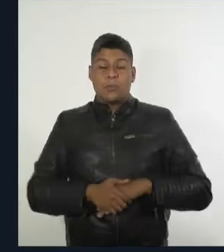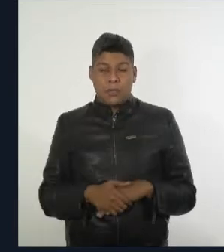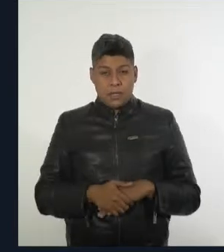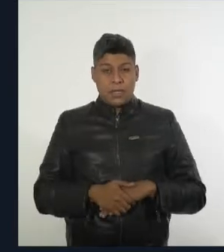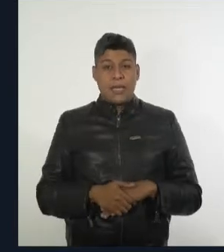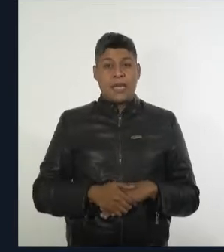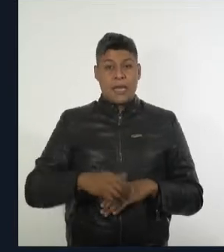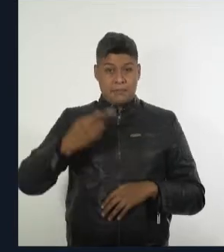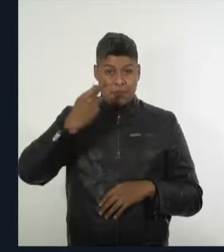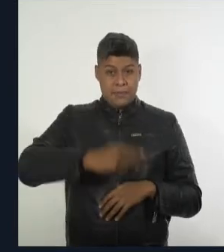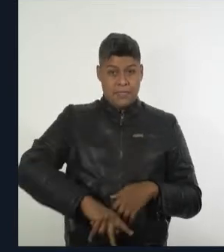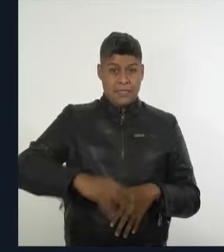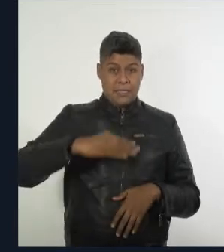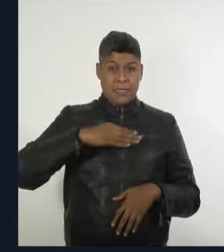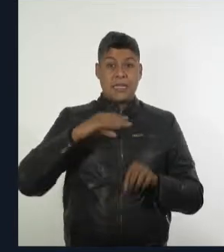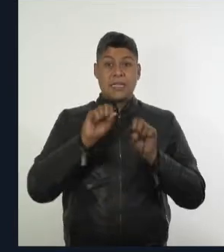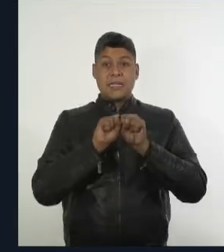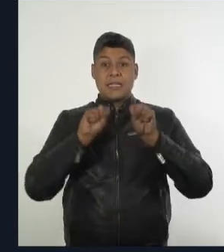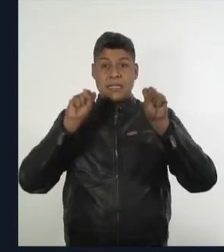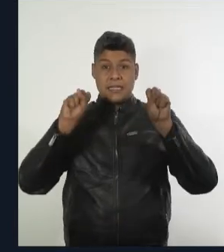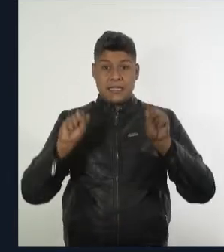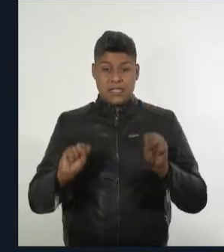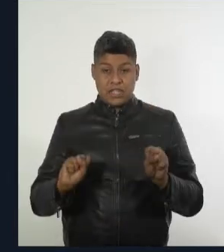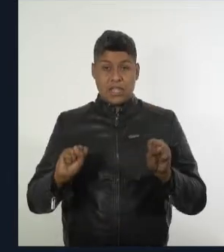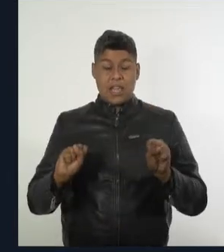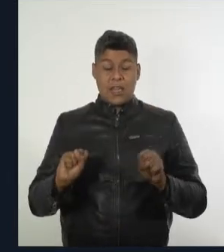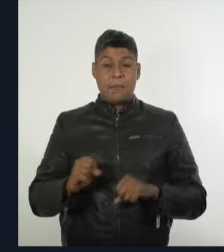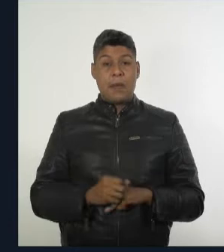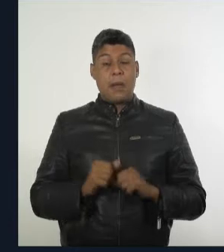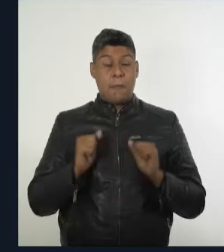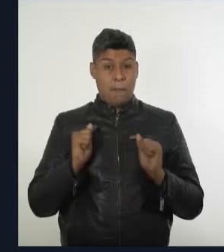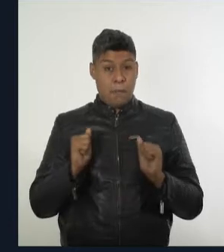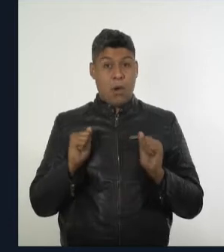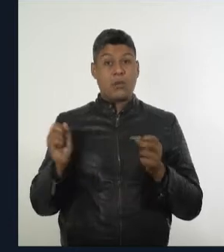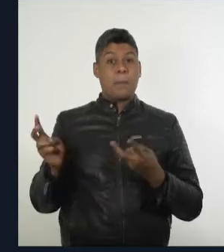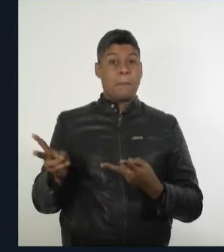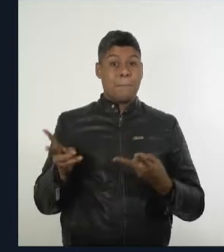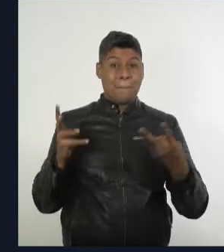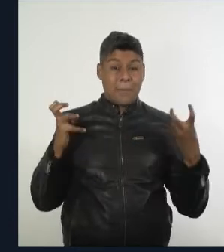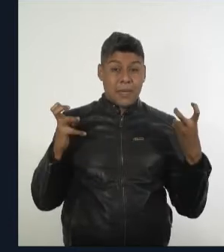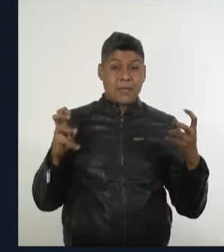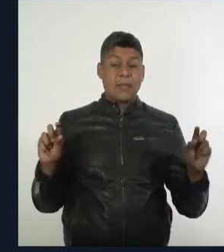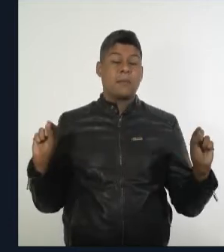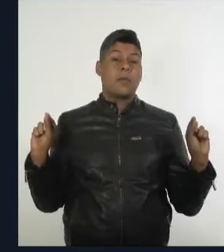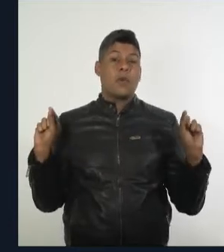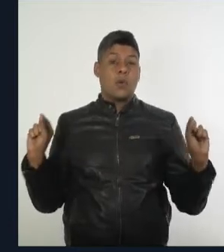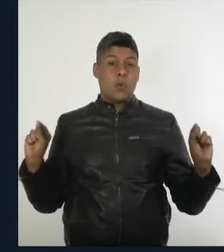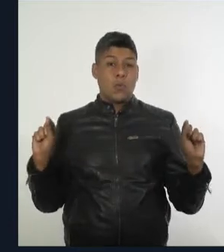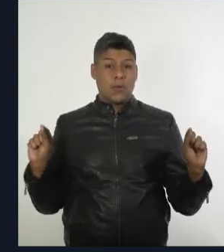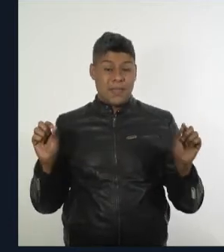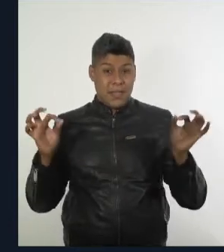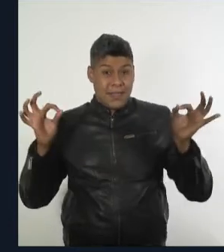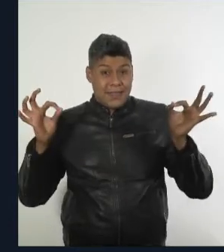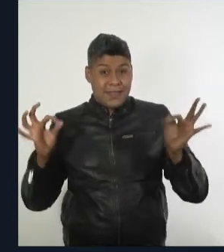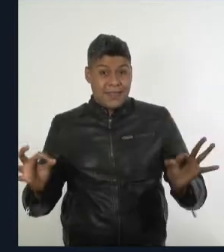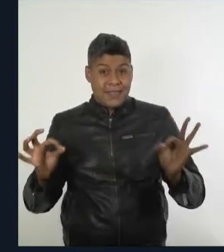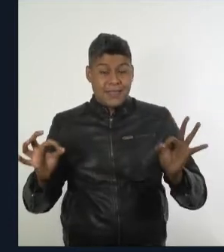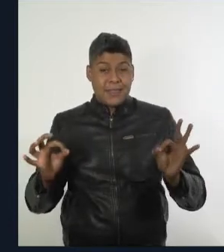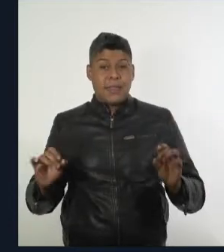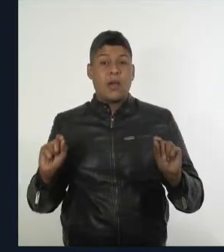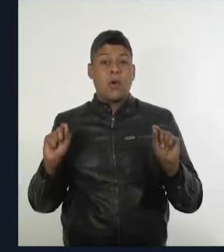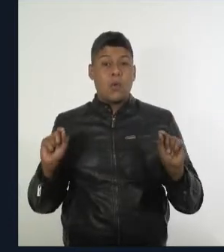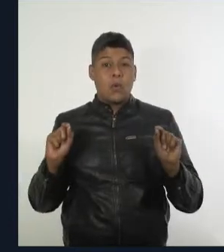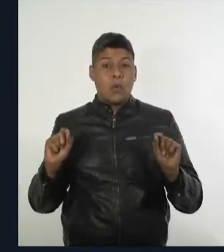notificados na cidade, pelo sistema de Nowcasting, nós vamos poder perceber de maneira muito nítida, então,